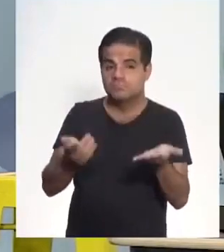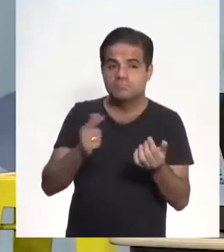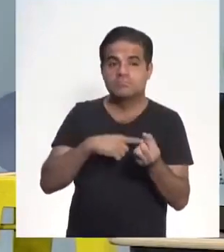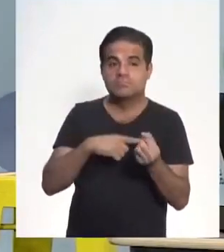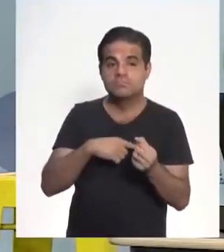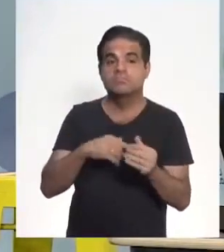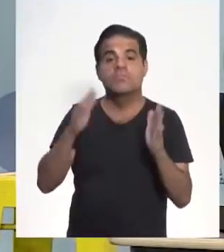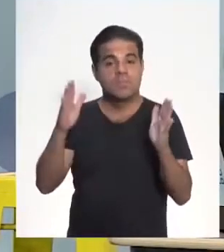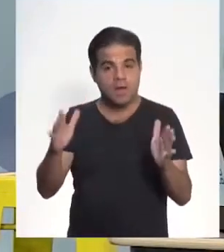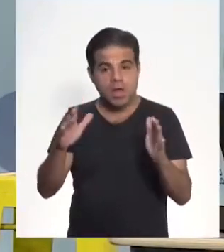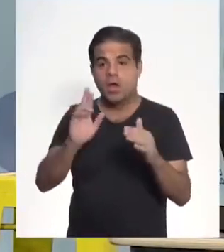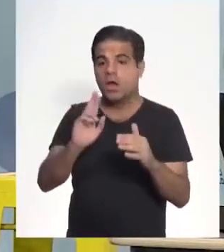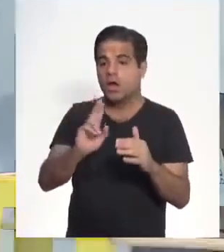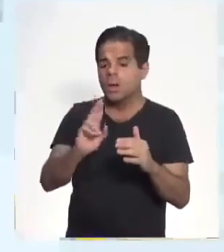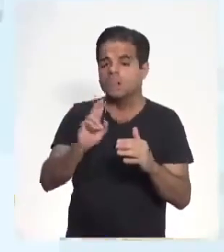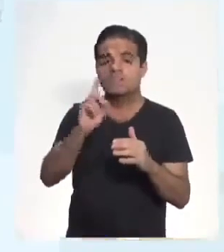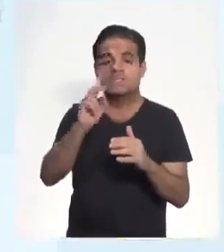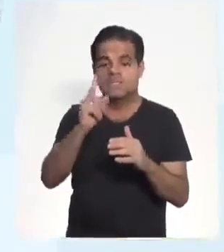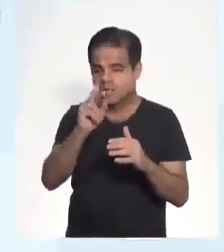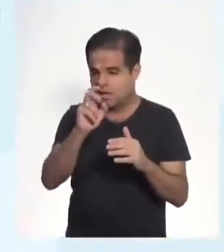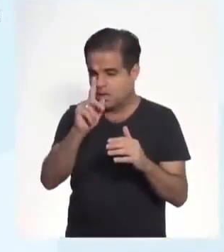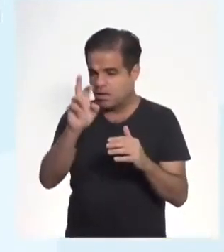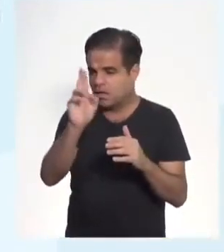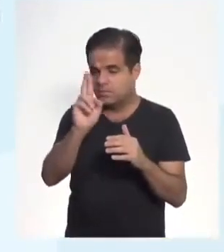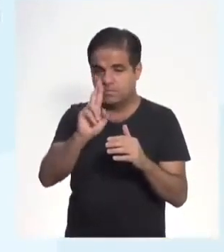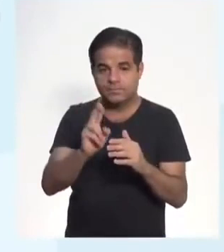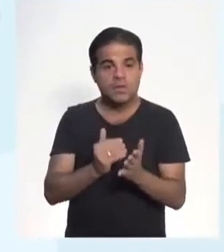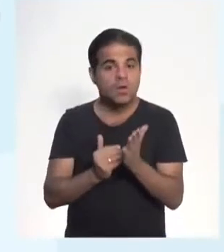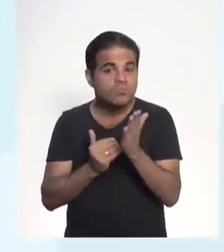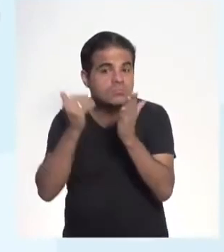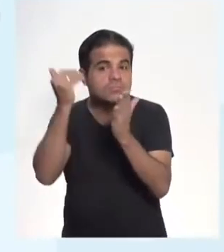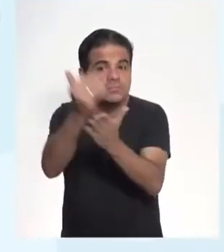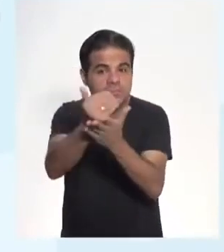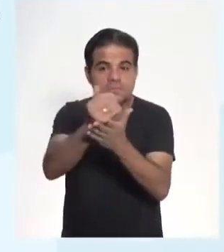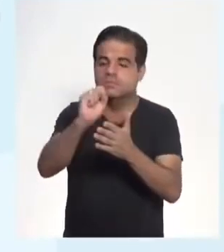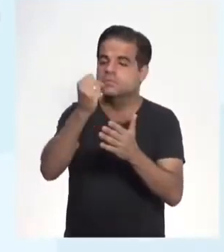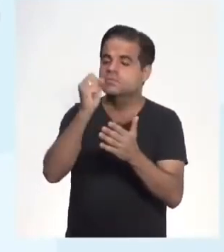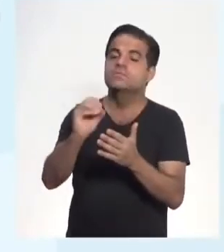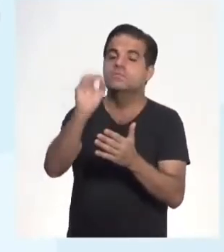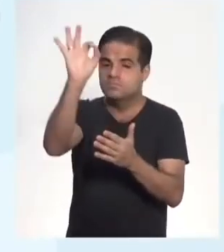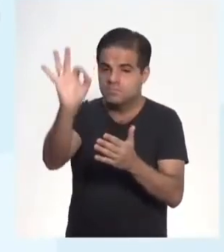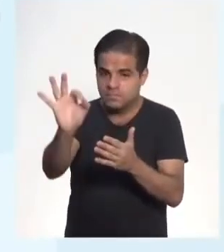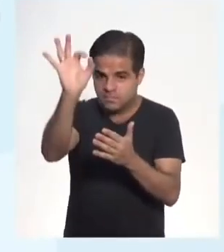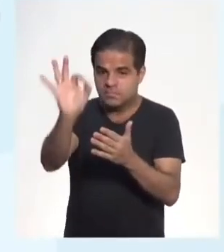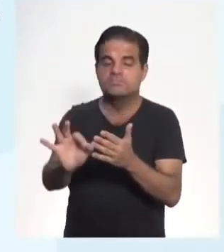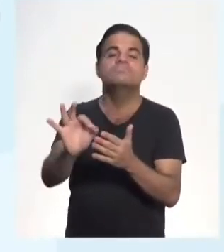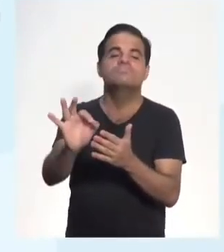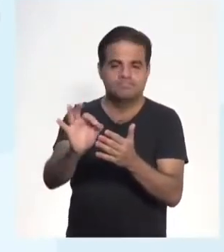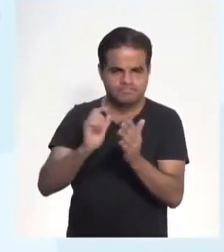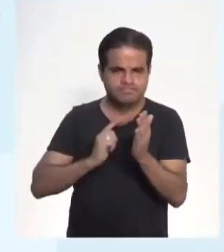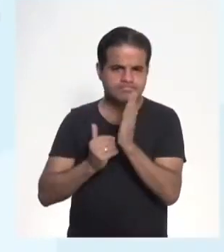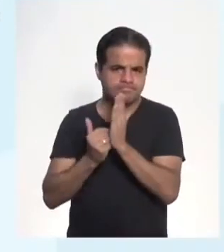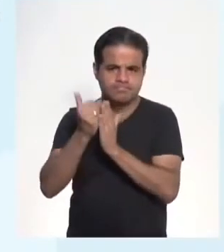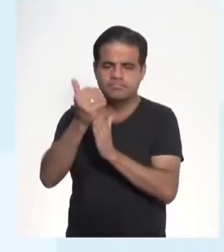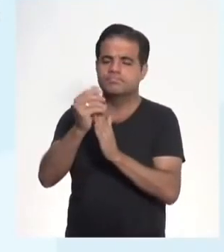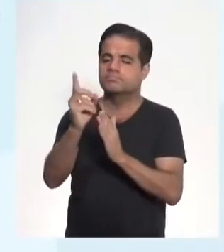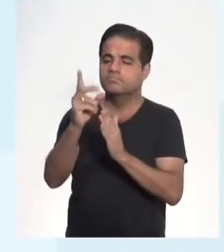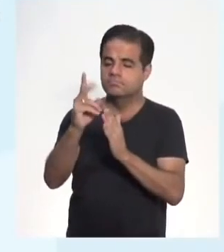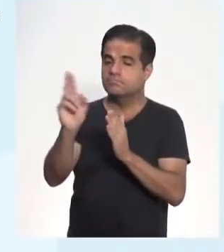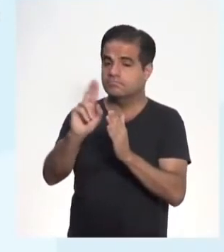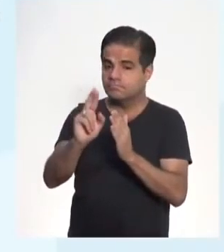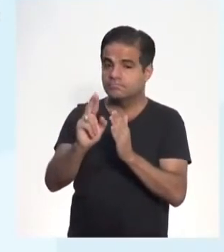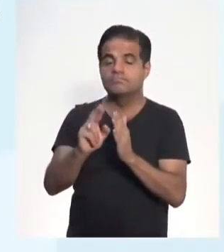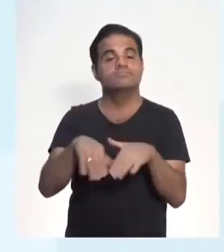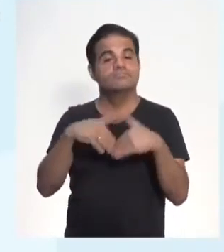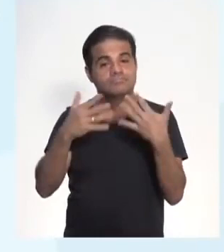O pacote de arroz custava R$15, tá? Com o aumento de 80%, tá? Houve um aumento aí de R$12, tá?